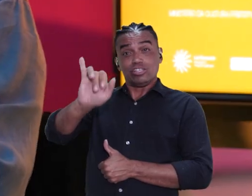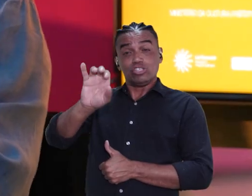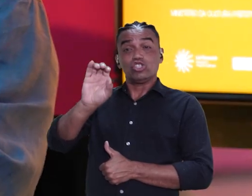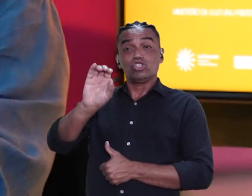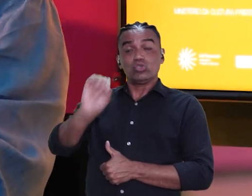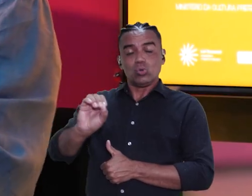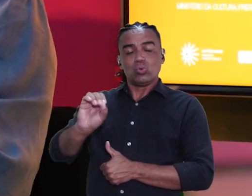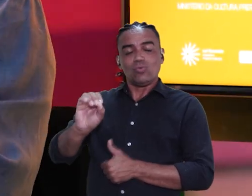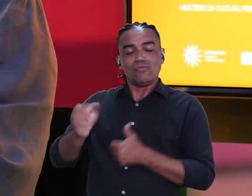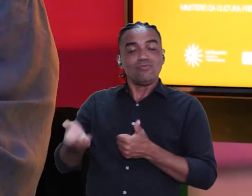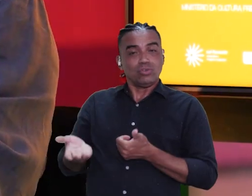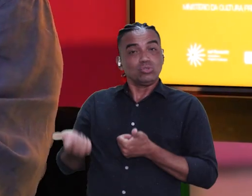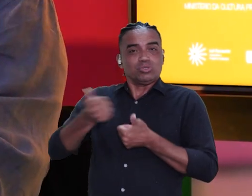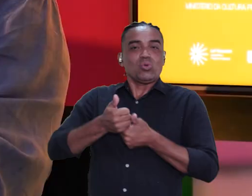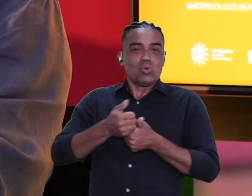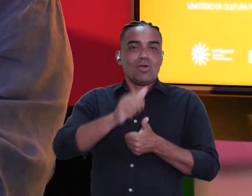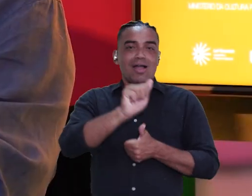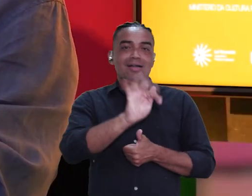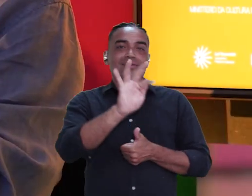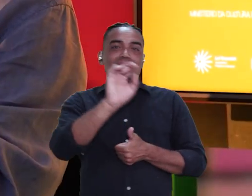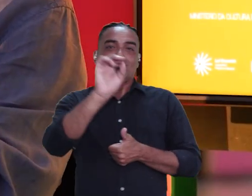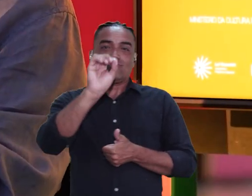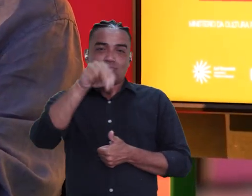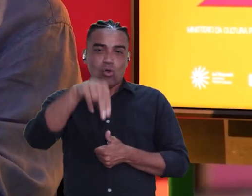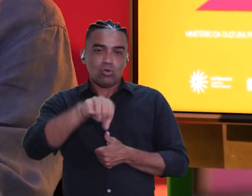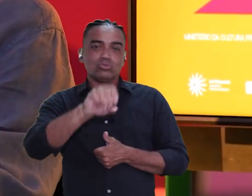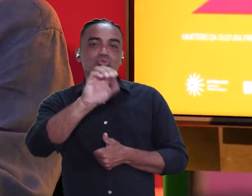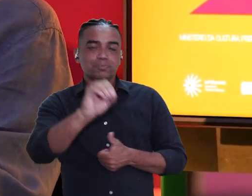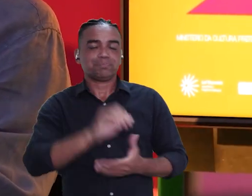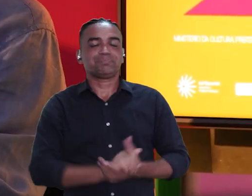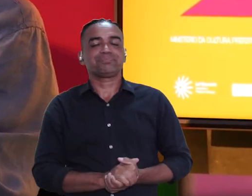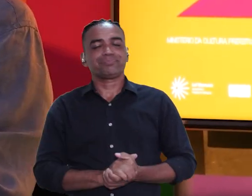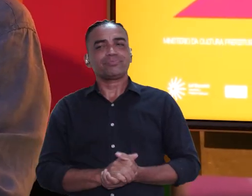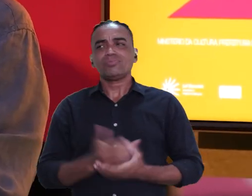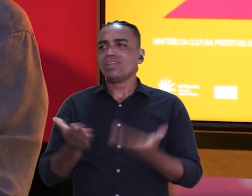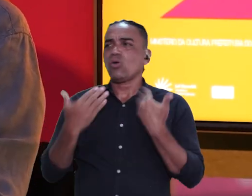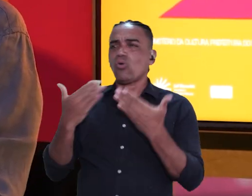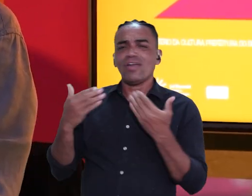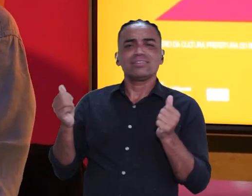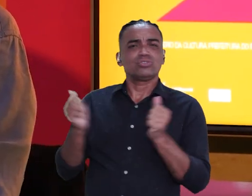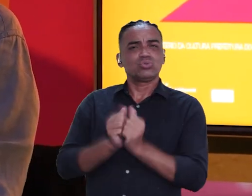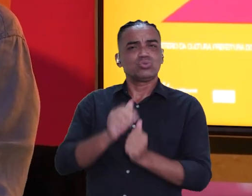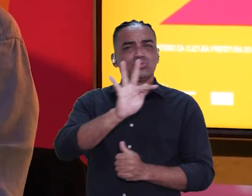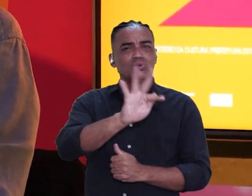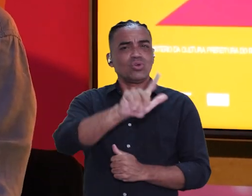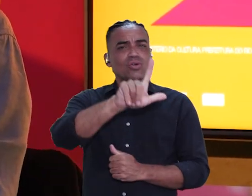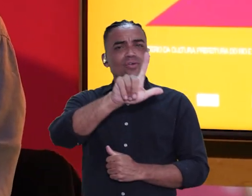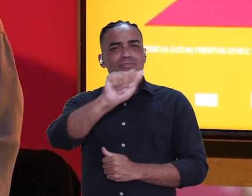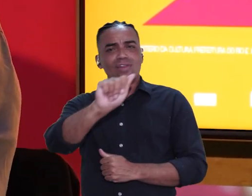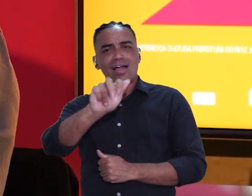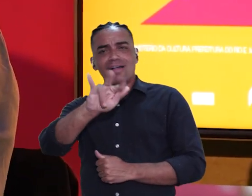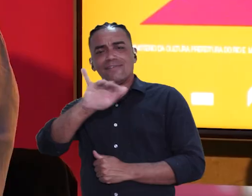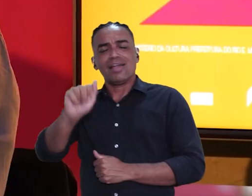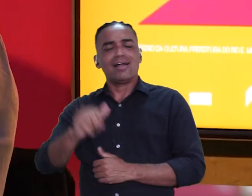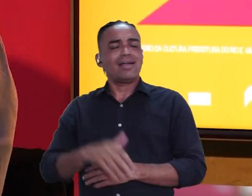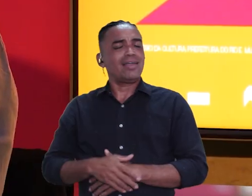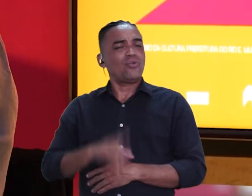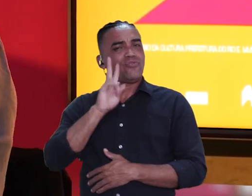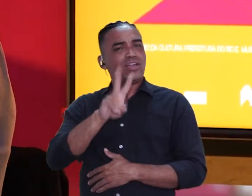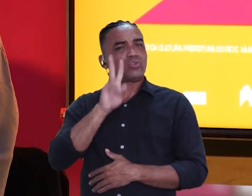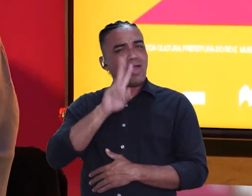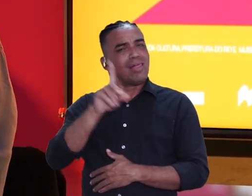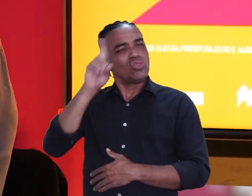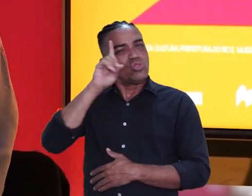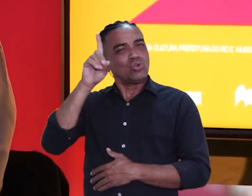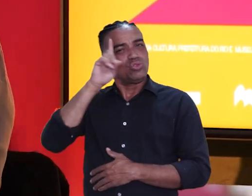essa conversação com Flávia, que eu estava dizendo a ela que eu vejo ela todos os dias, ela está